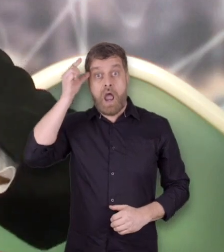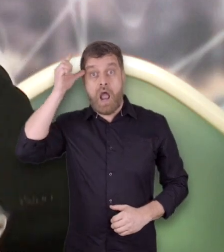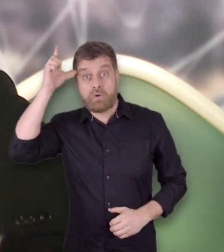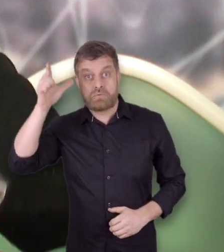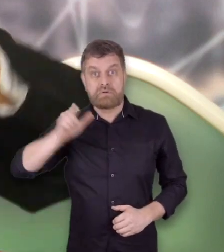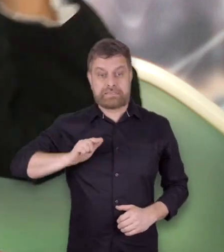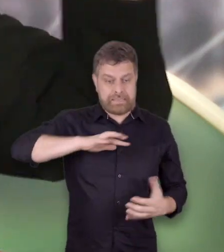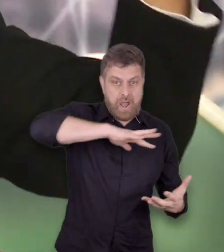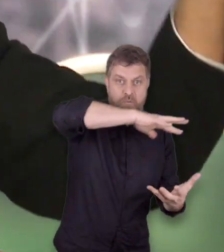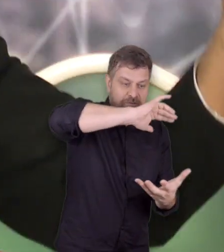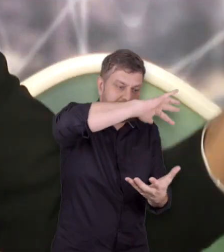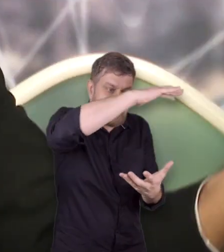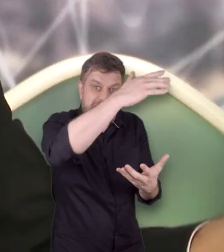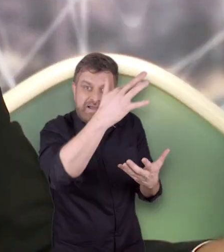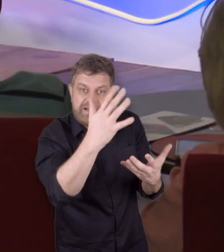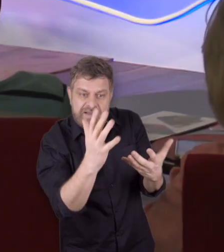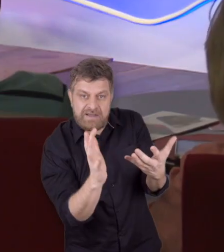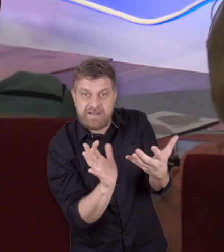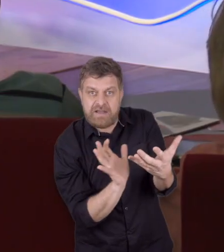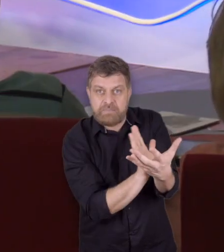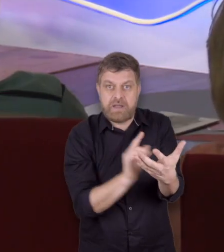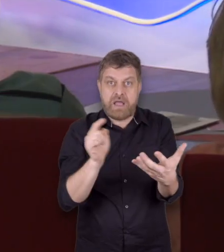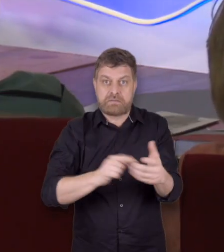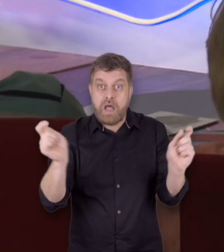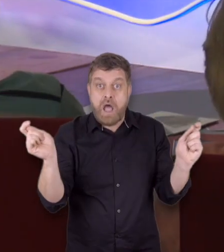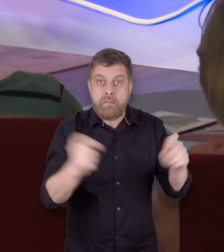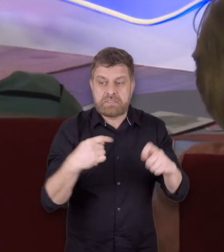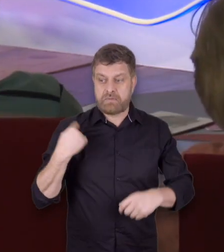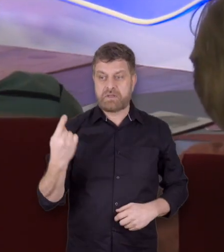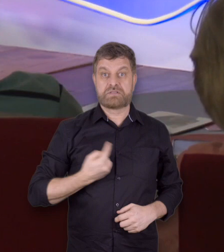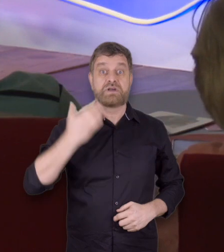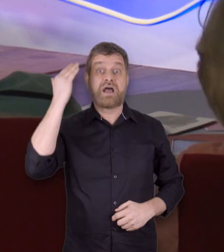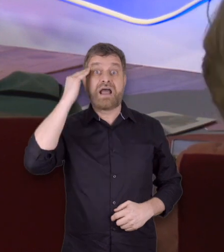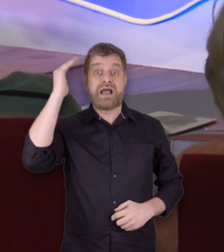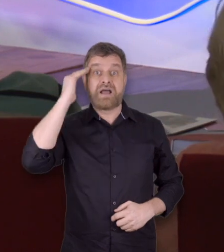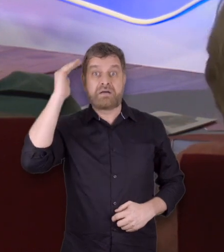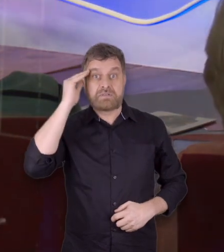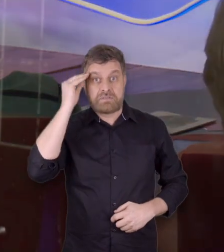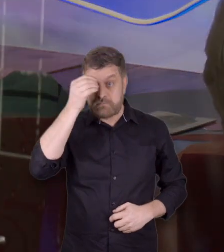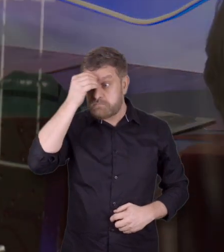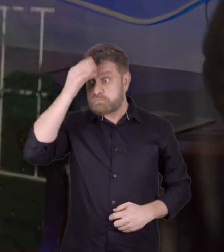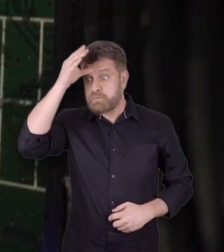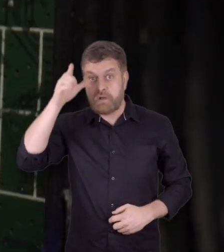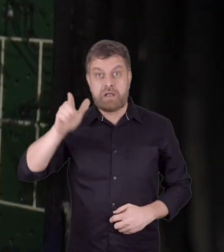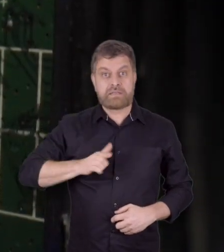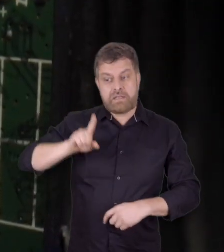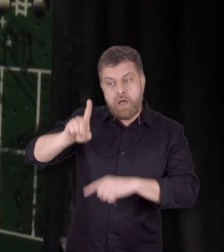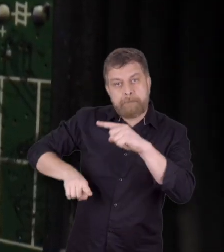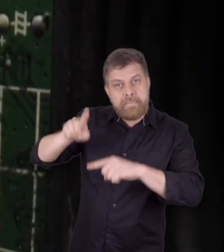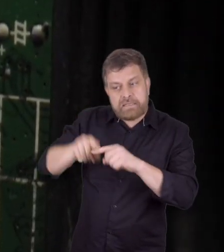agora a cultura recobre a natureza. E essa ação foi potencializada pela nossa compreensão crescente